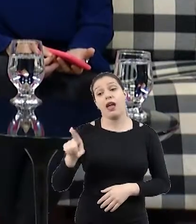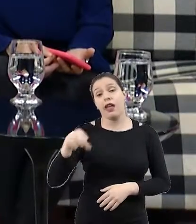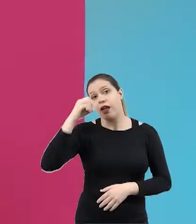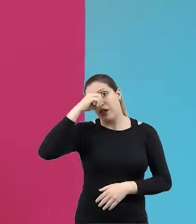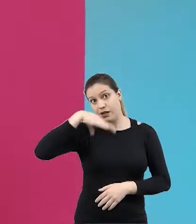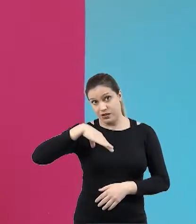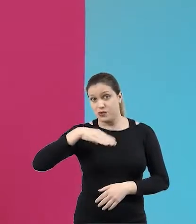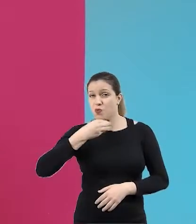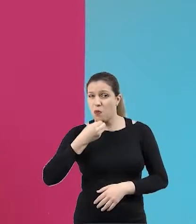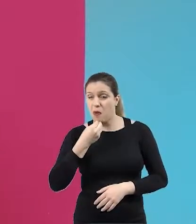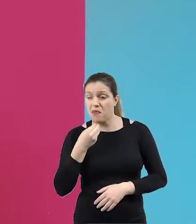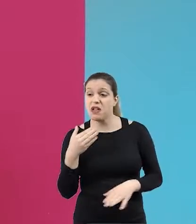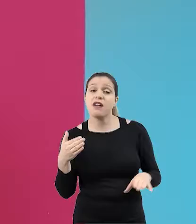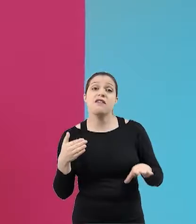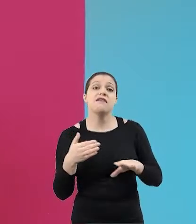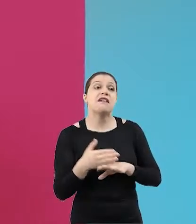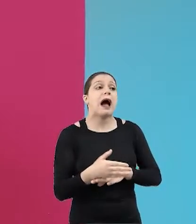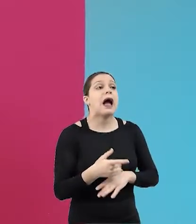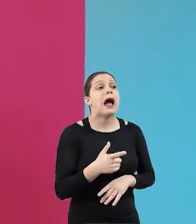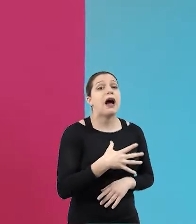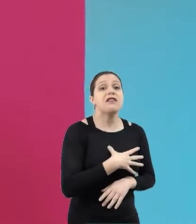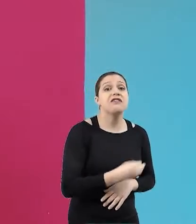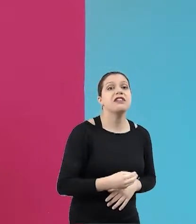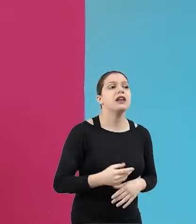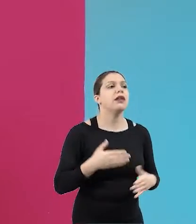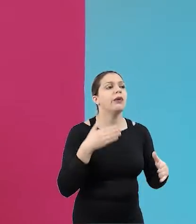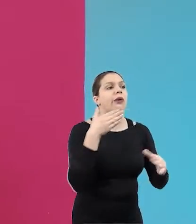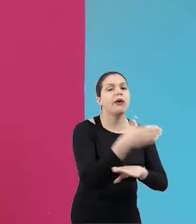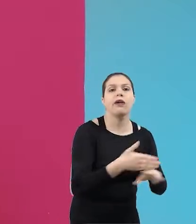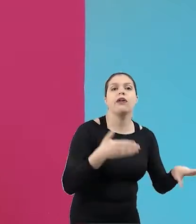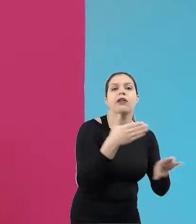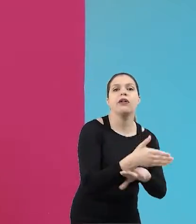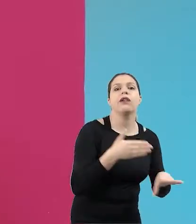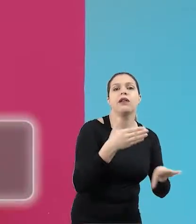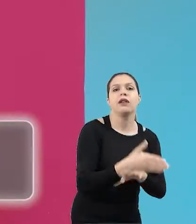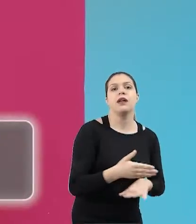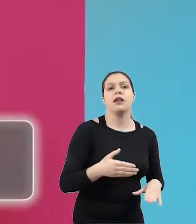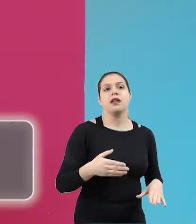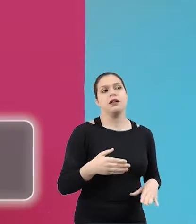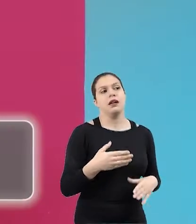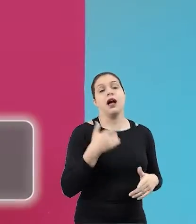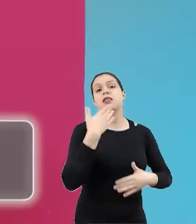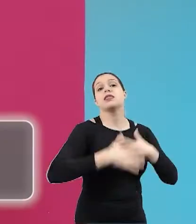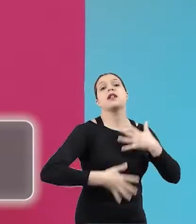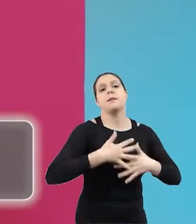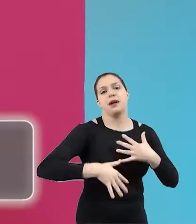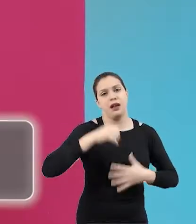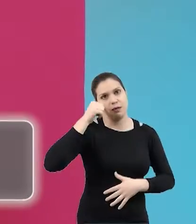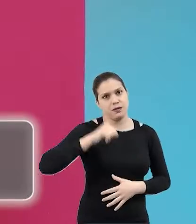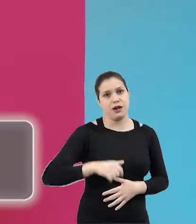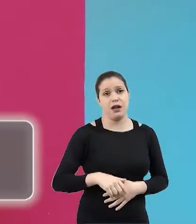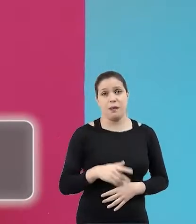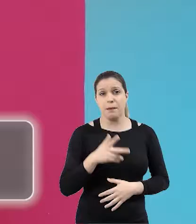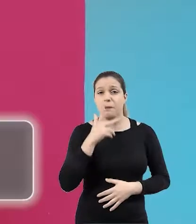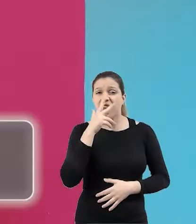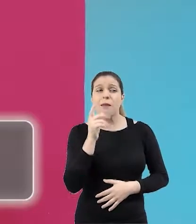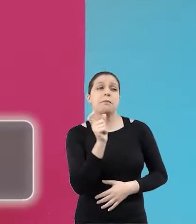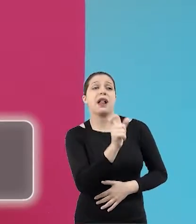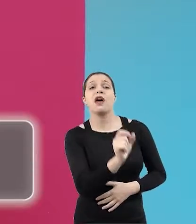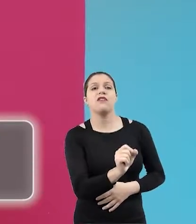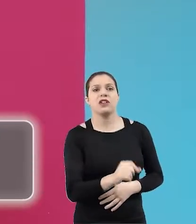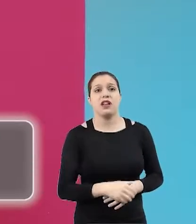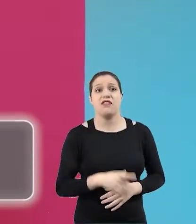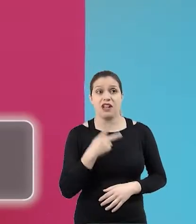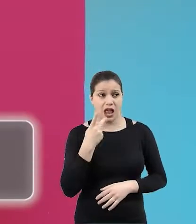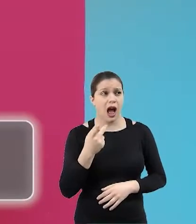da existência desses filhos para continuar a perturbar a tranquilidade dessa mulher. Uma, entre aspas, ameaça muito comum do agressor é dizer que vai